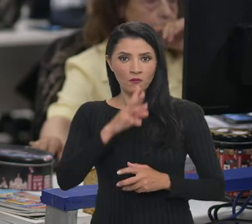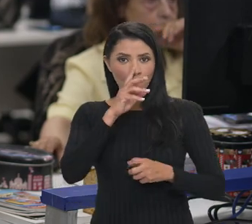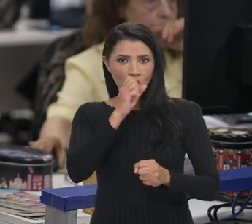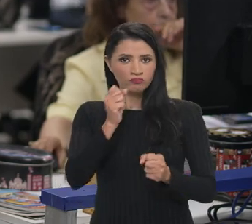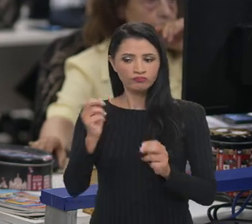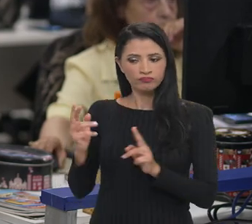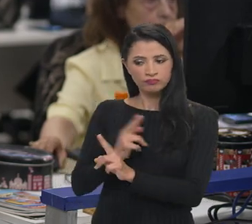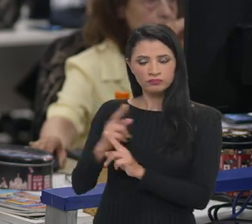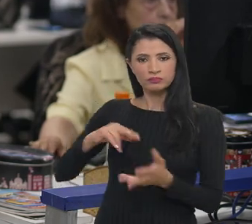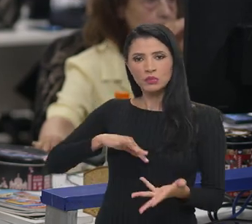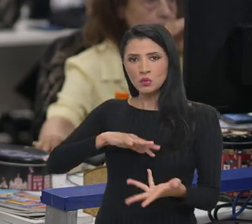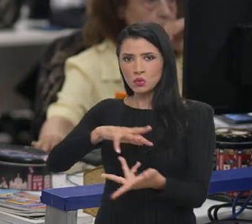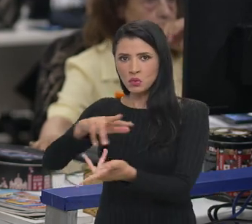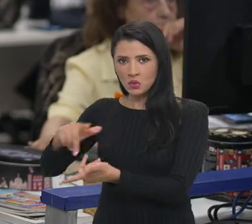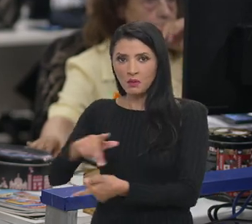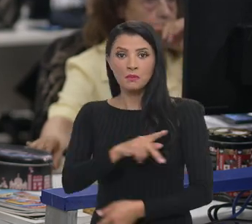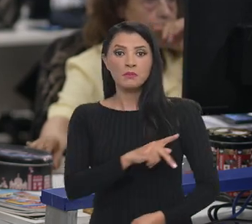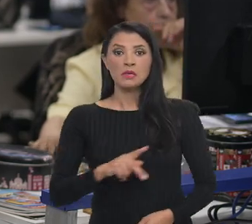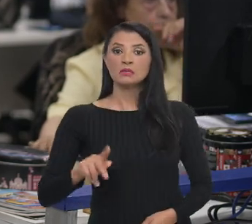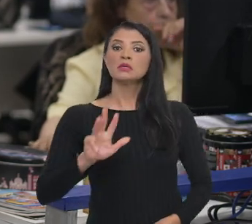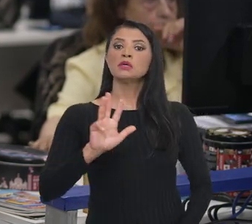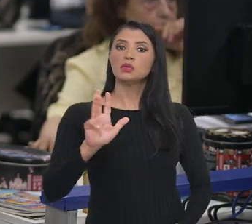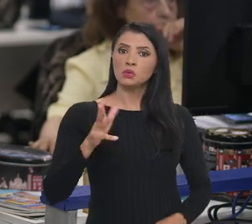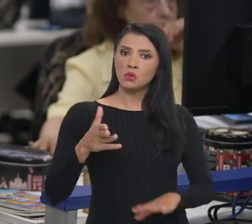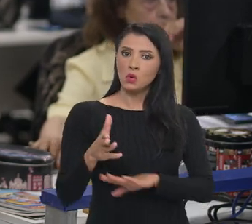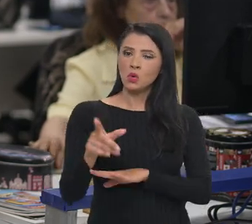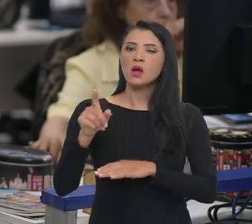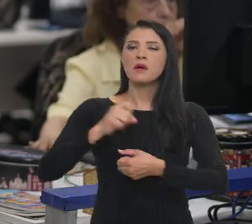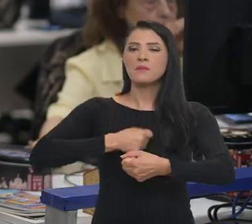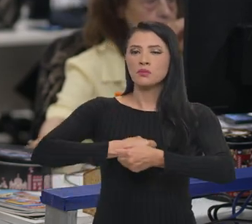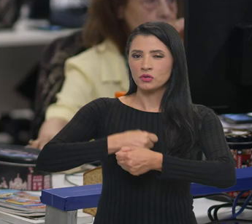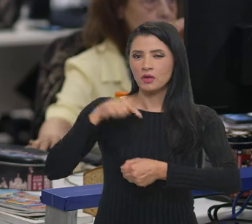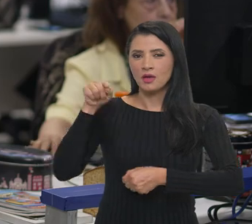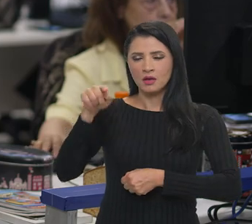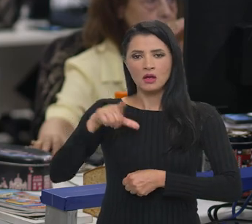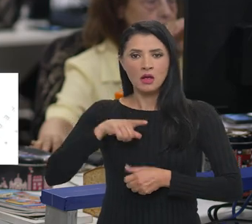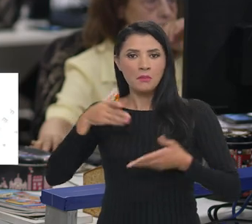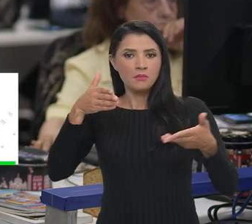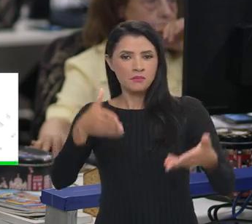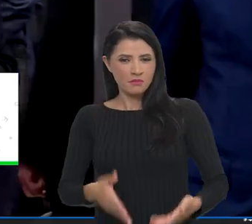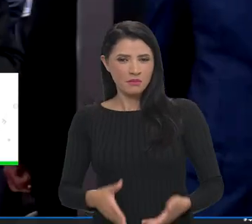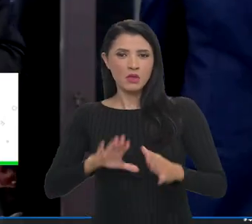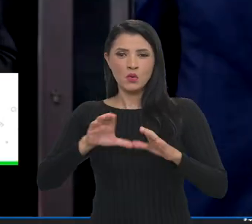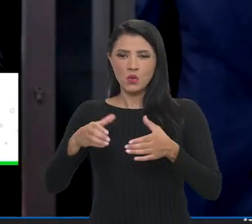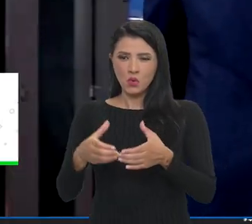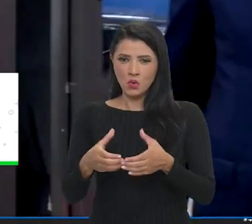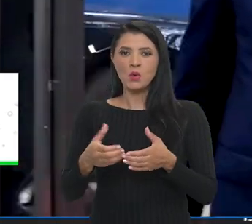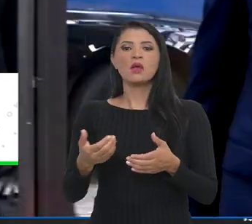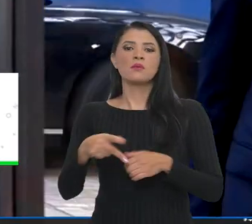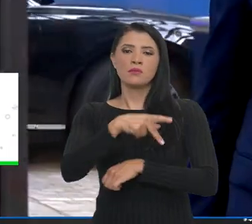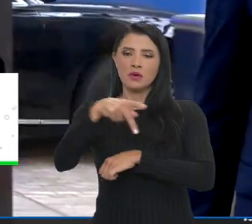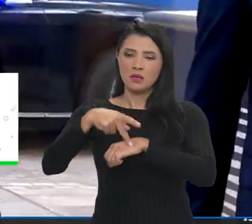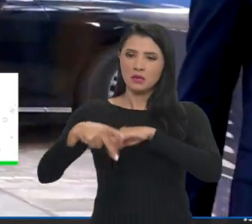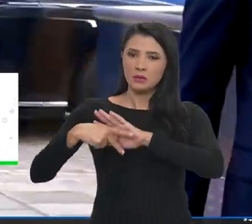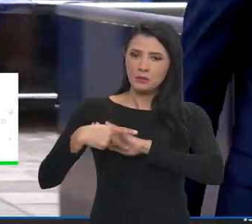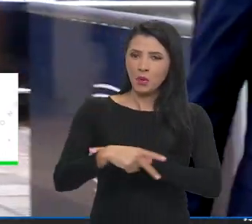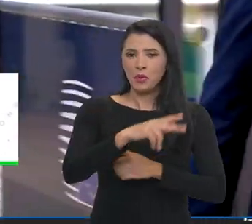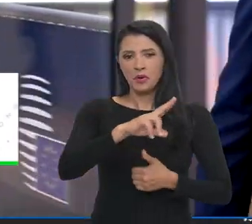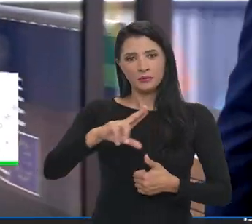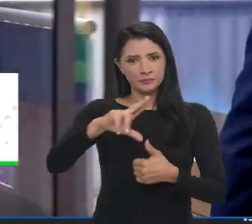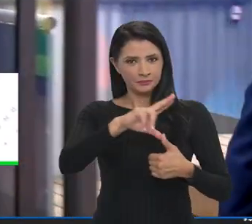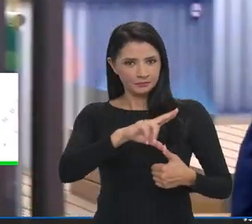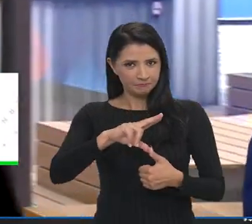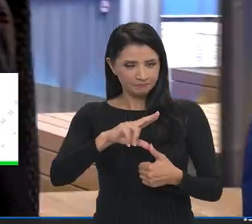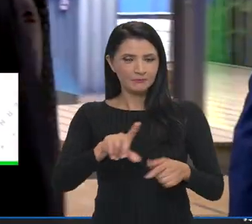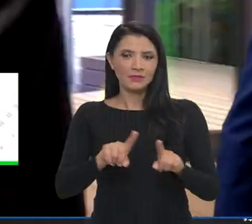Olá! Fortalecer relações internacionais. O presidente Lula segue em Bruxelas, na Bélgica, onde participa da cúpula entre os